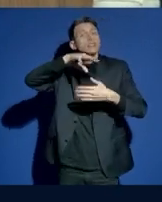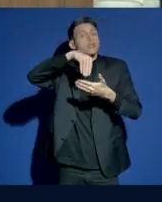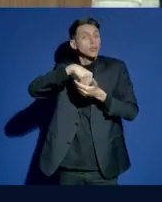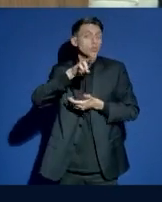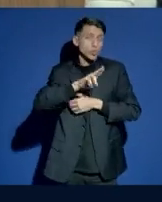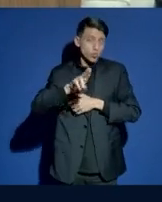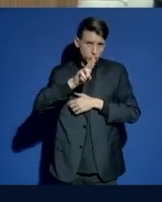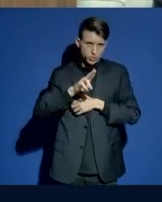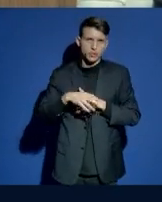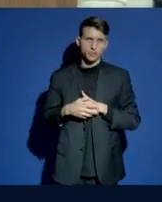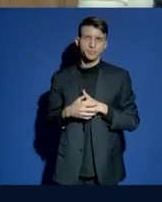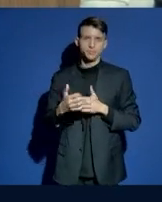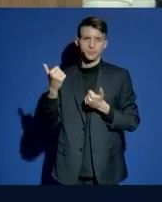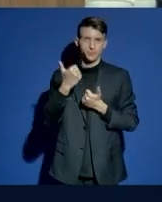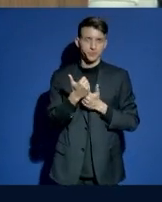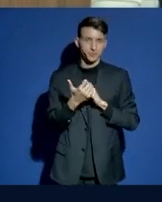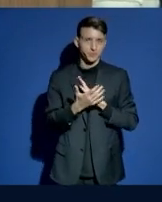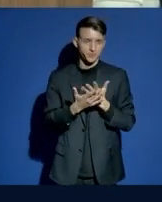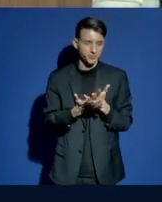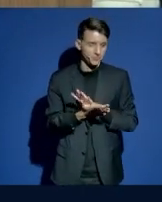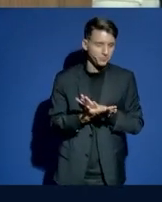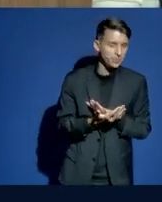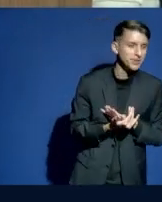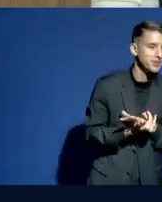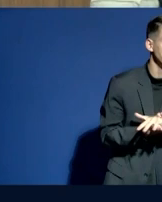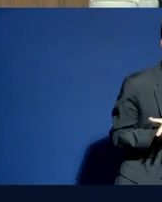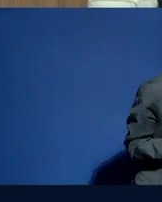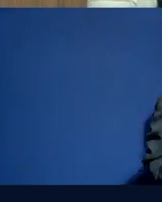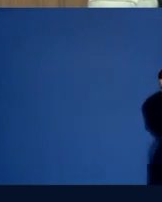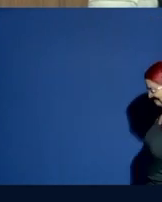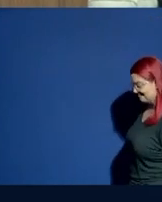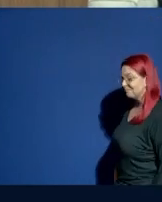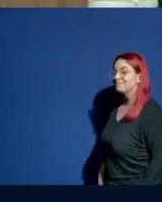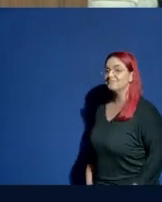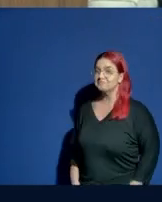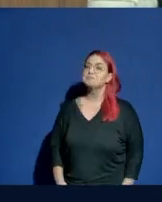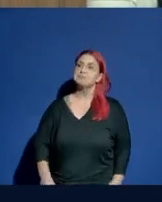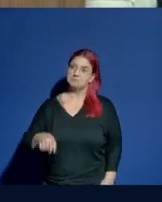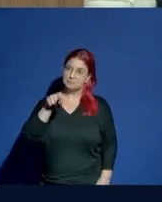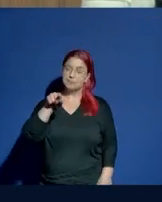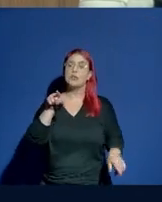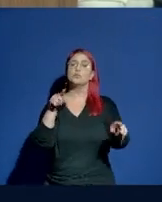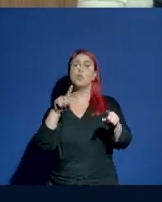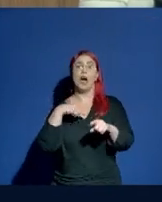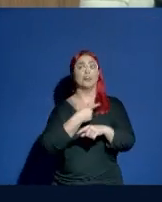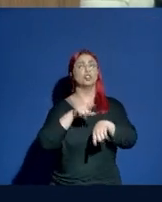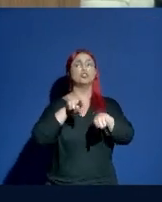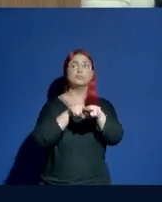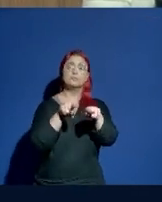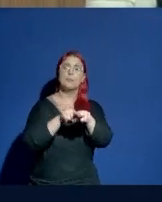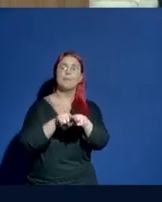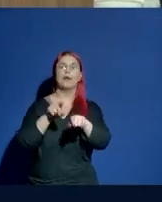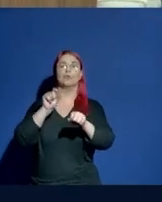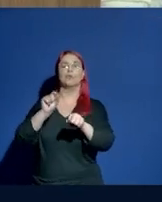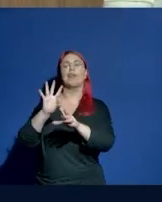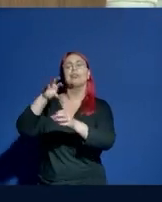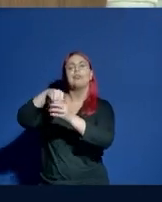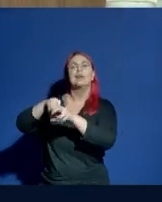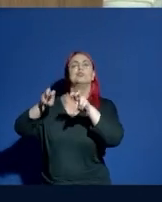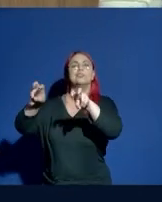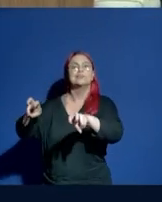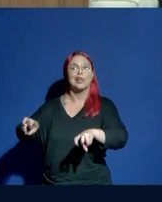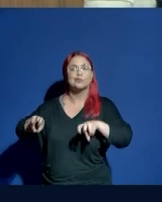do agronegócio essa é uma outra vertente e também produzimos componentes que são utilizados em tratores agrícolas